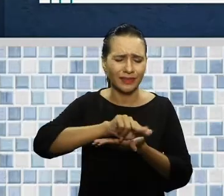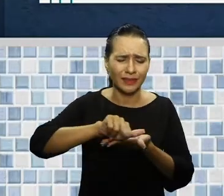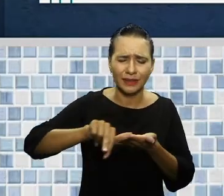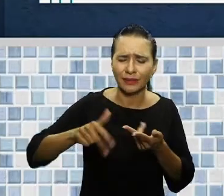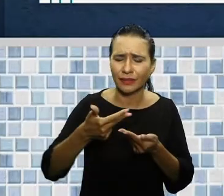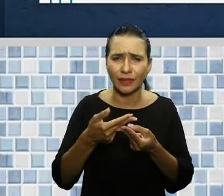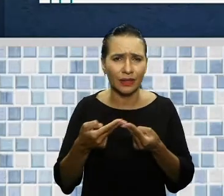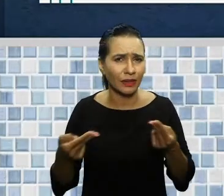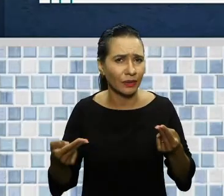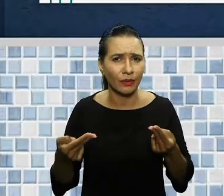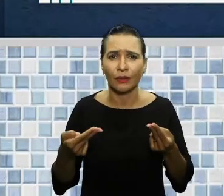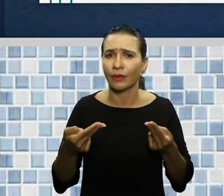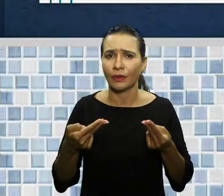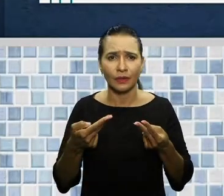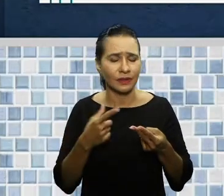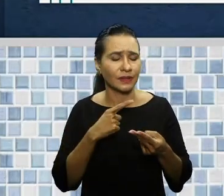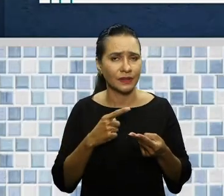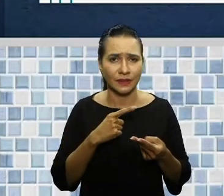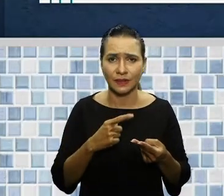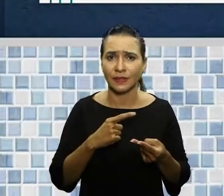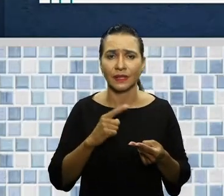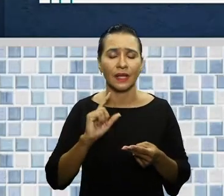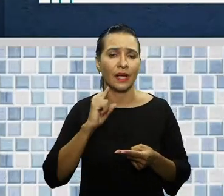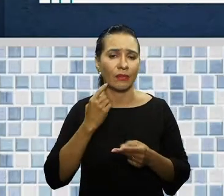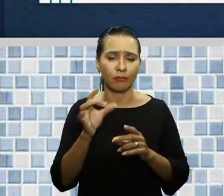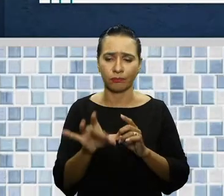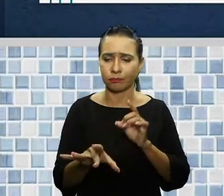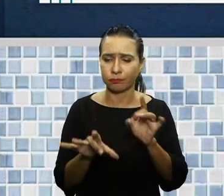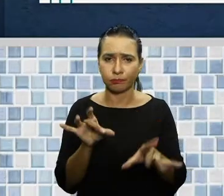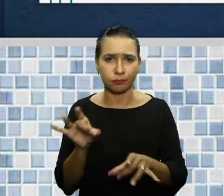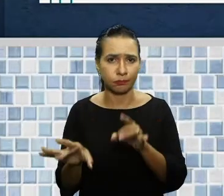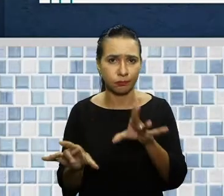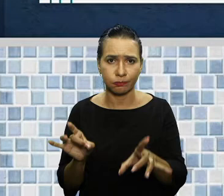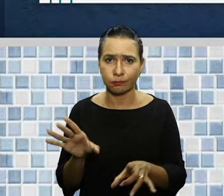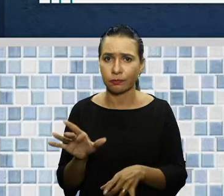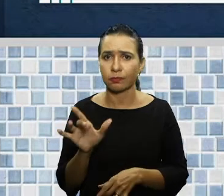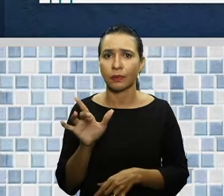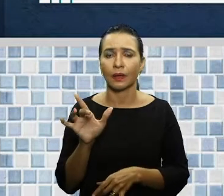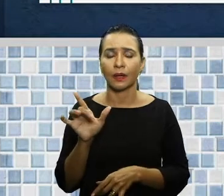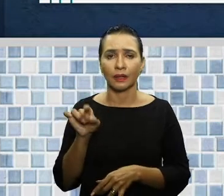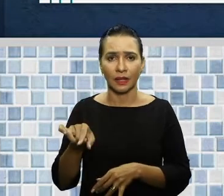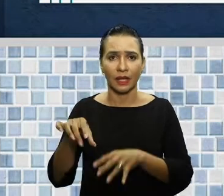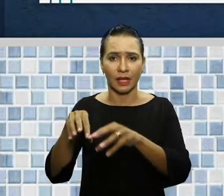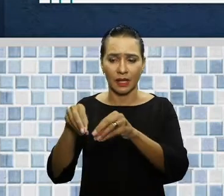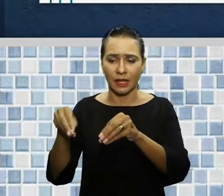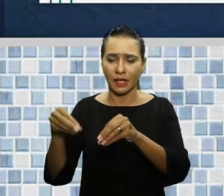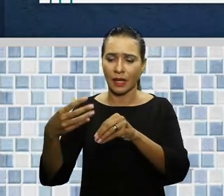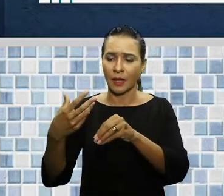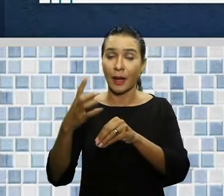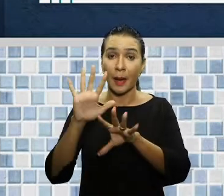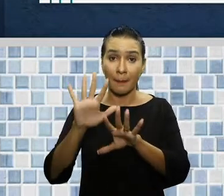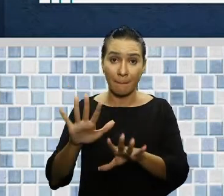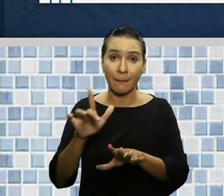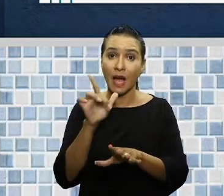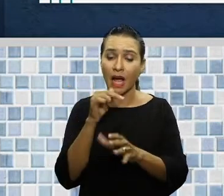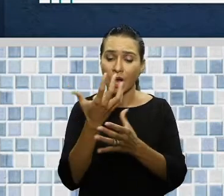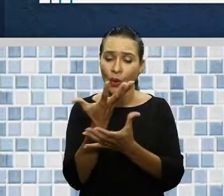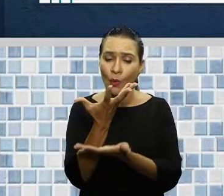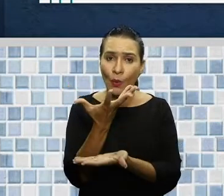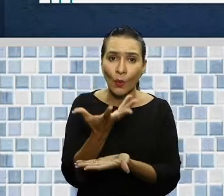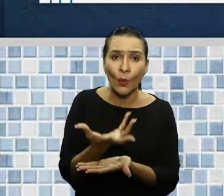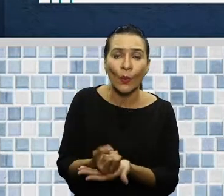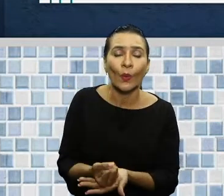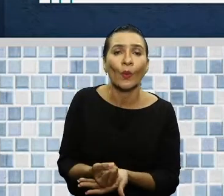formas, desde o descarte inadequado de lixo, que mesmo a gente jogando no solo, inevitavelmente